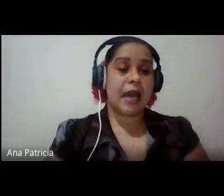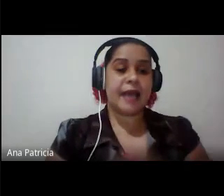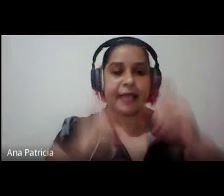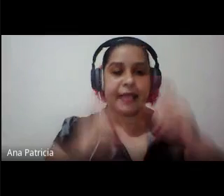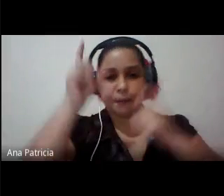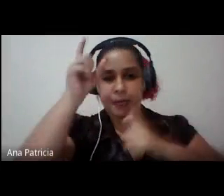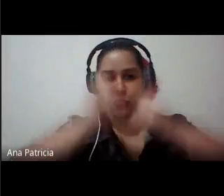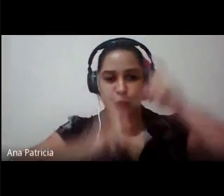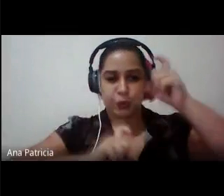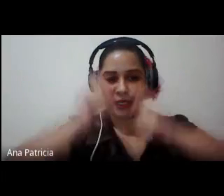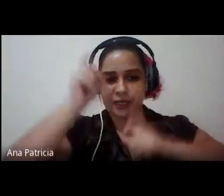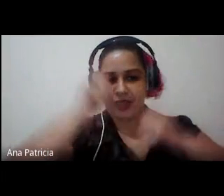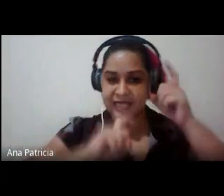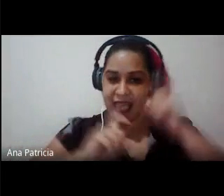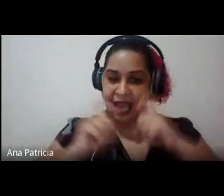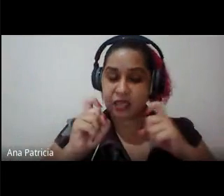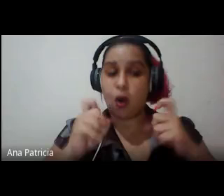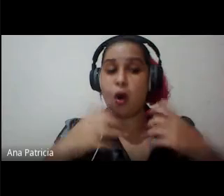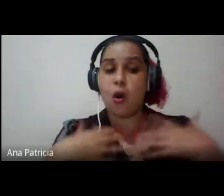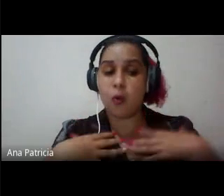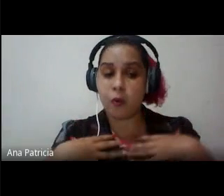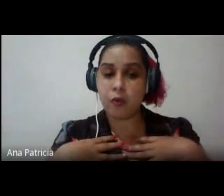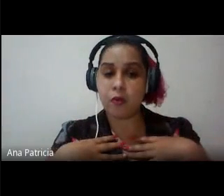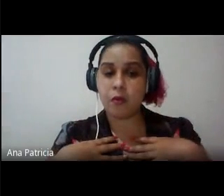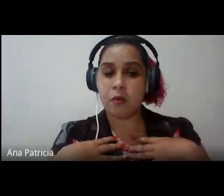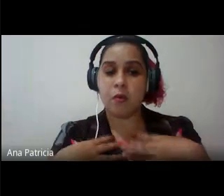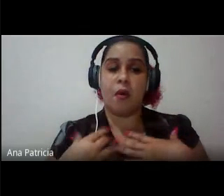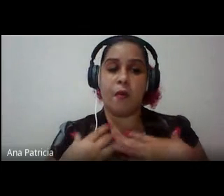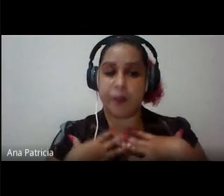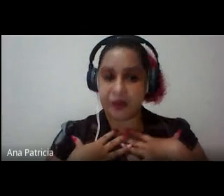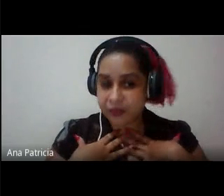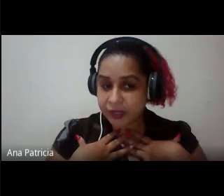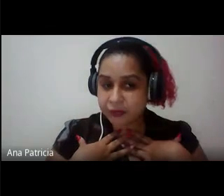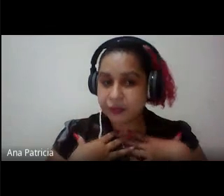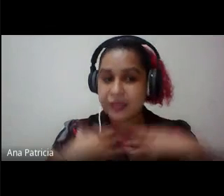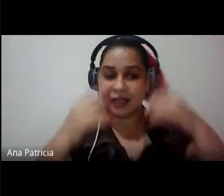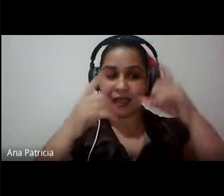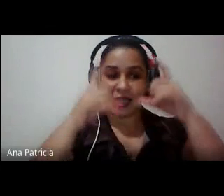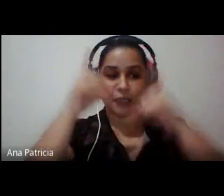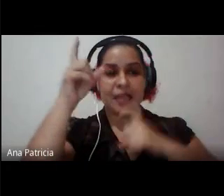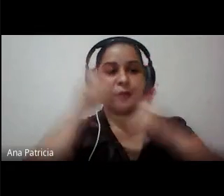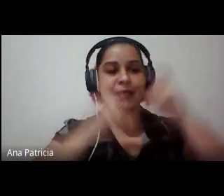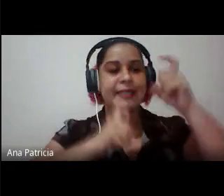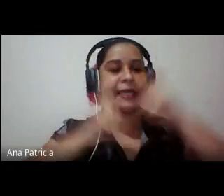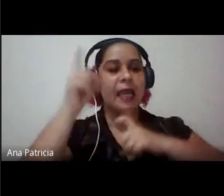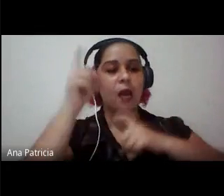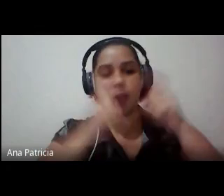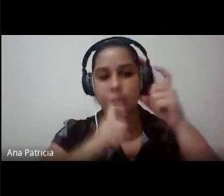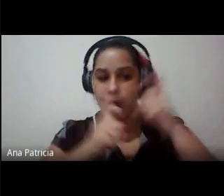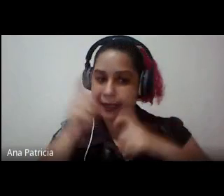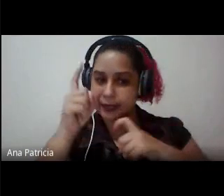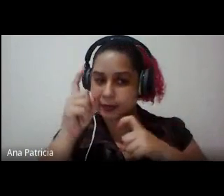E as expressões faciais, ou, como eu prefiro, expressões